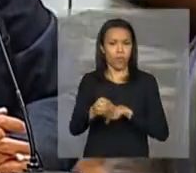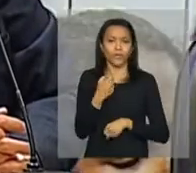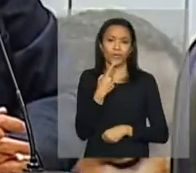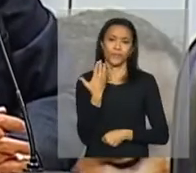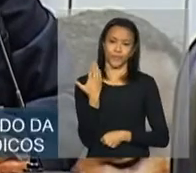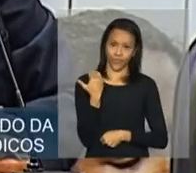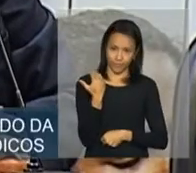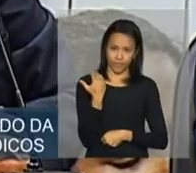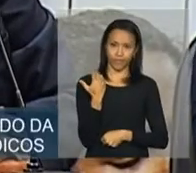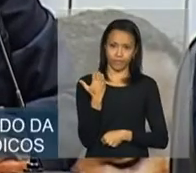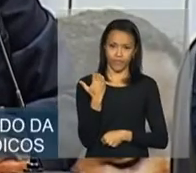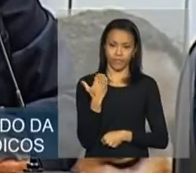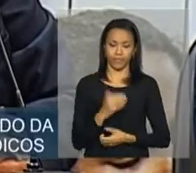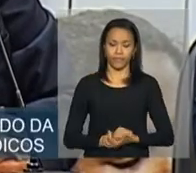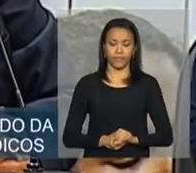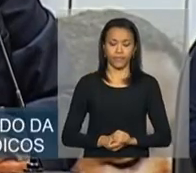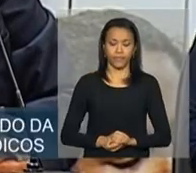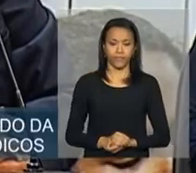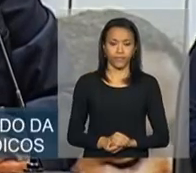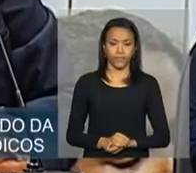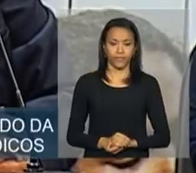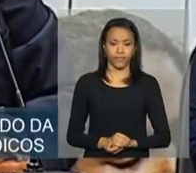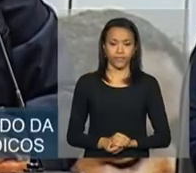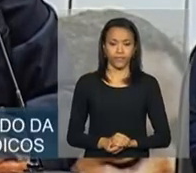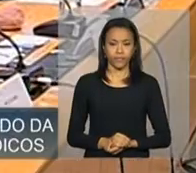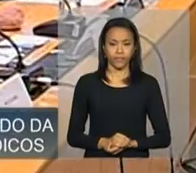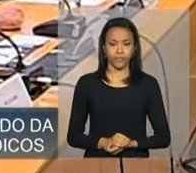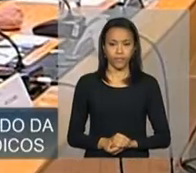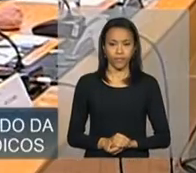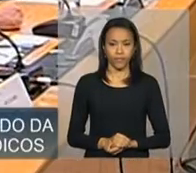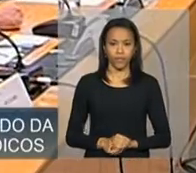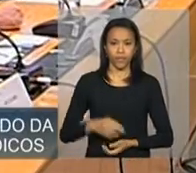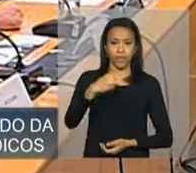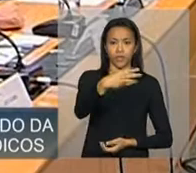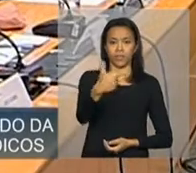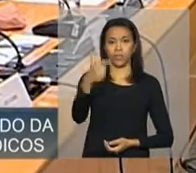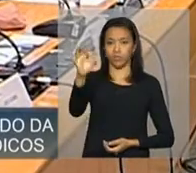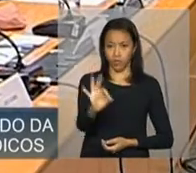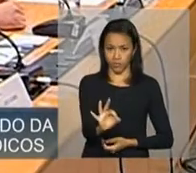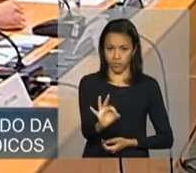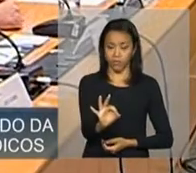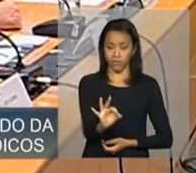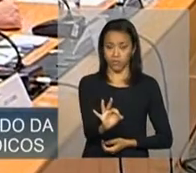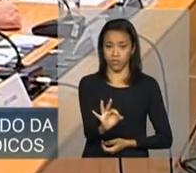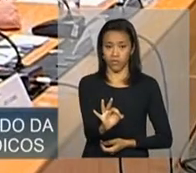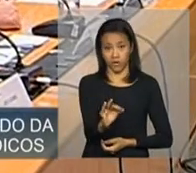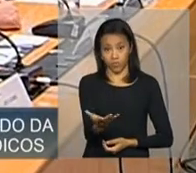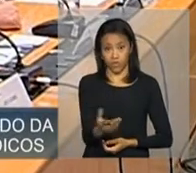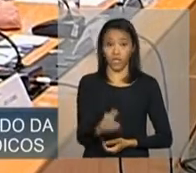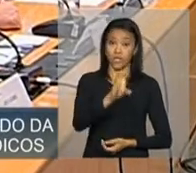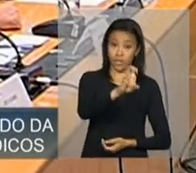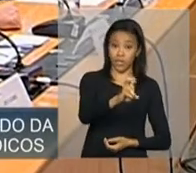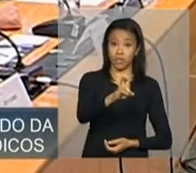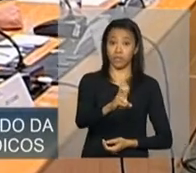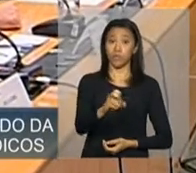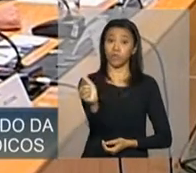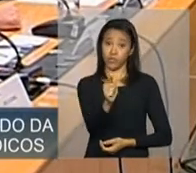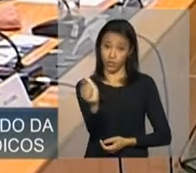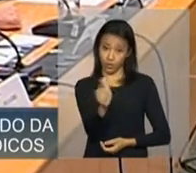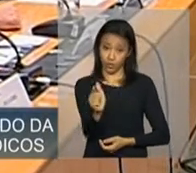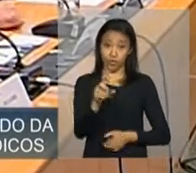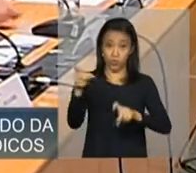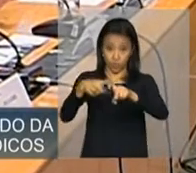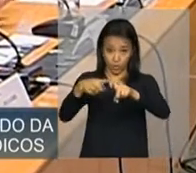é relativamente ao exercício profissional próximo 32 por cento ou seja 522